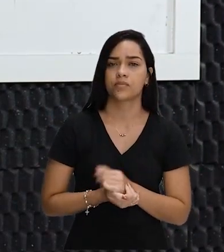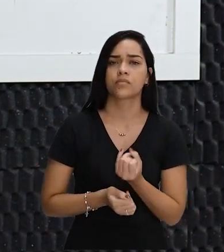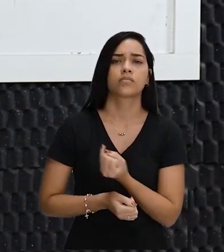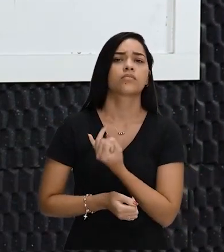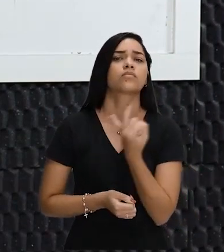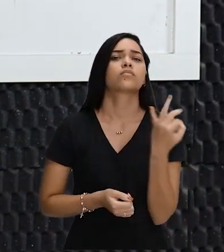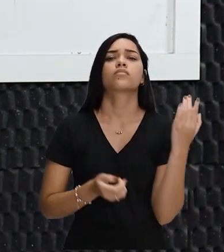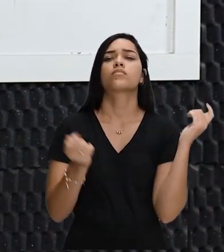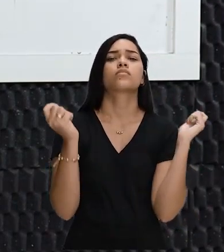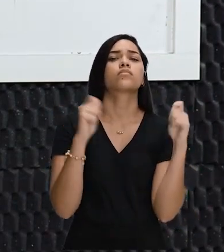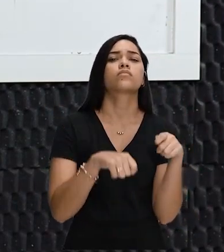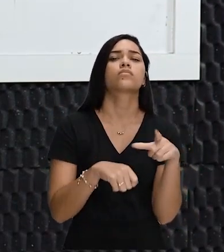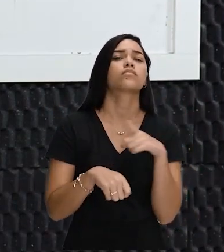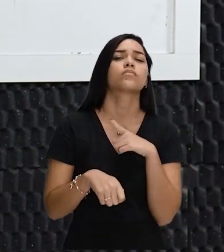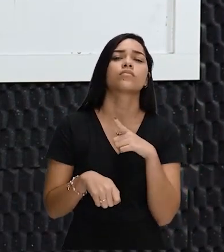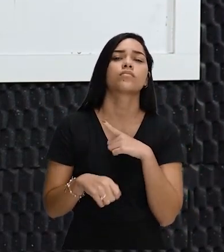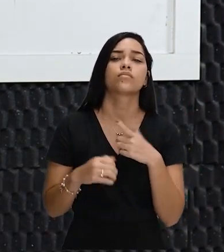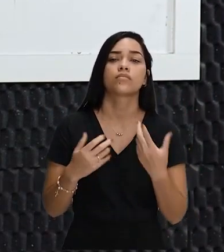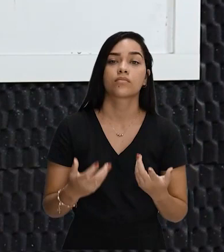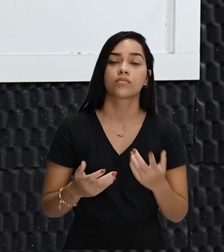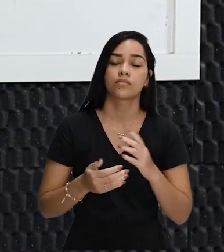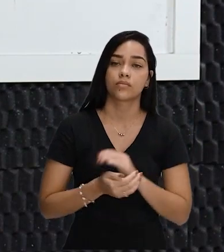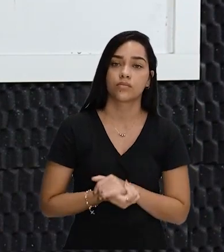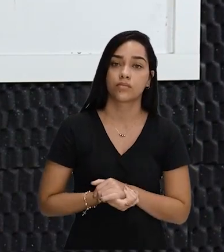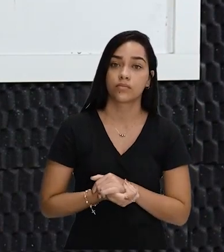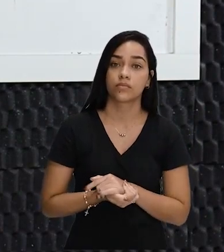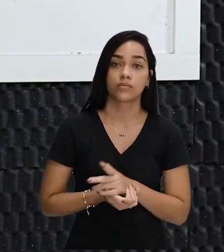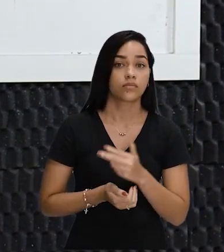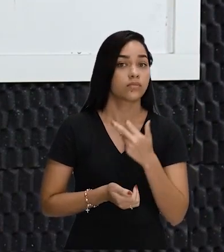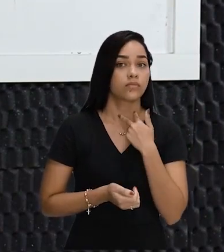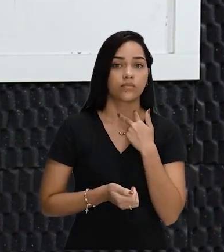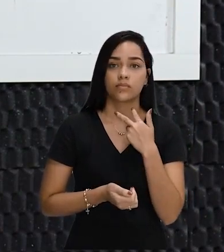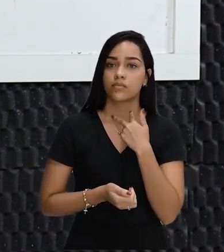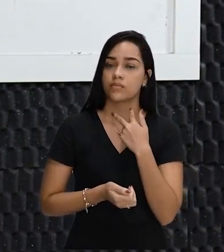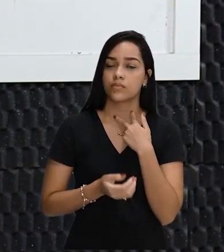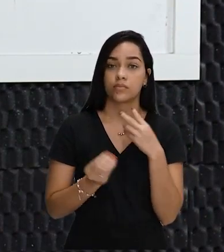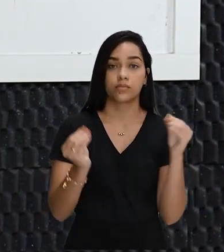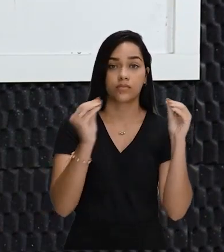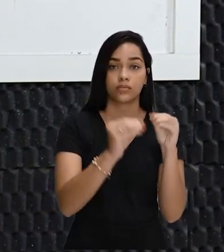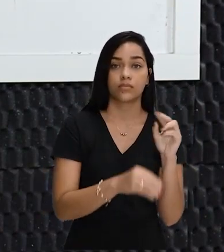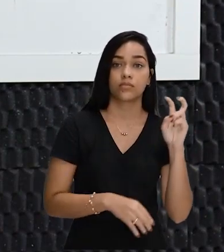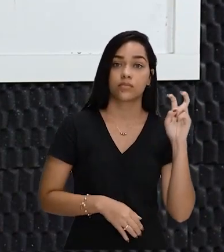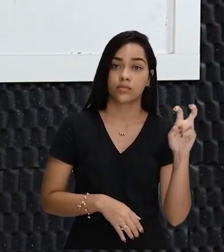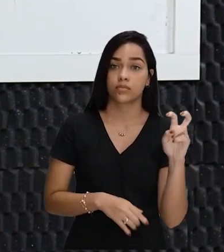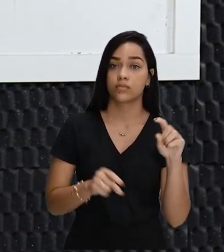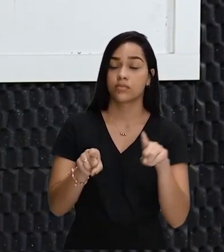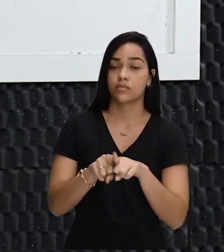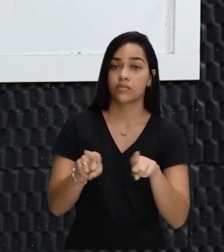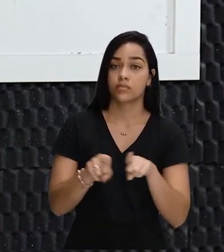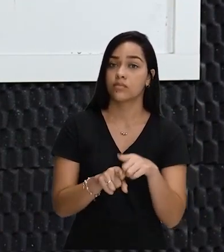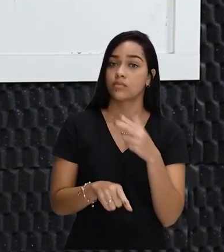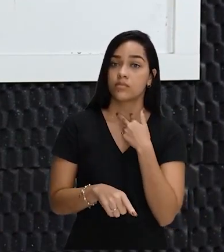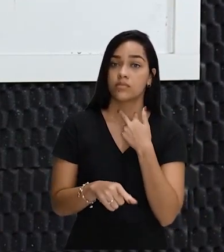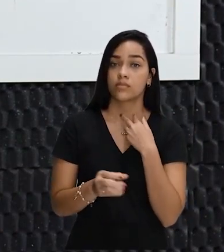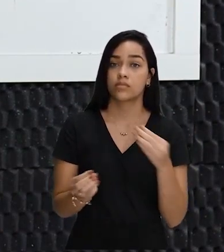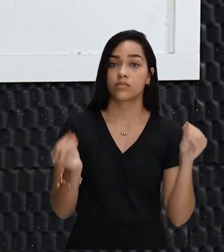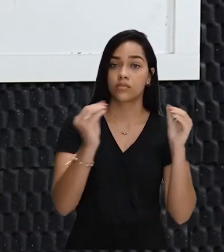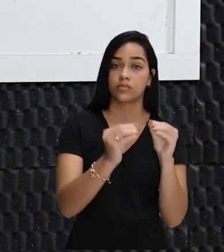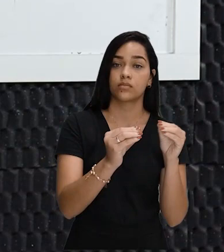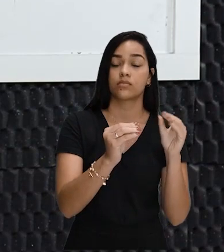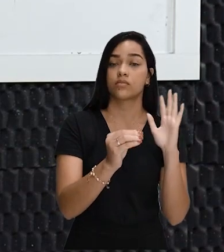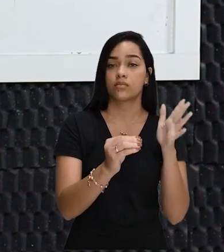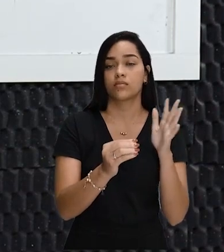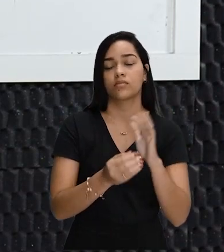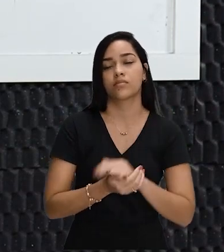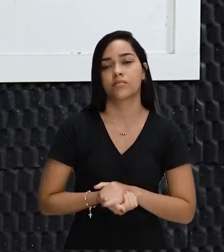quantas possibilidades é que eu tenho Olha aqui eu já não posso colocar os cinco nem posso colocar o elemento que eu coloquei